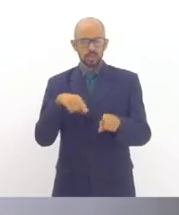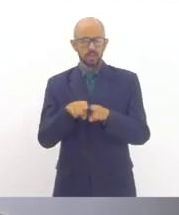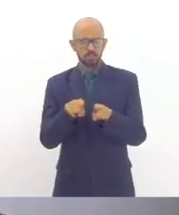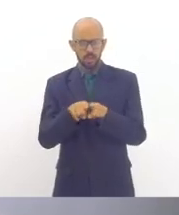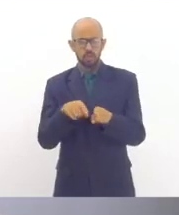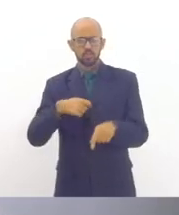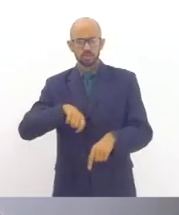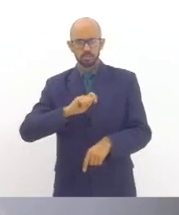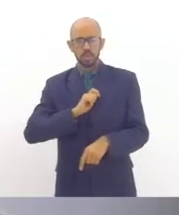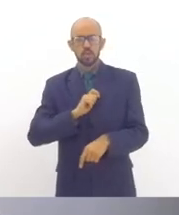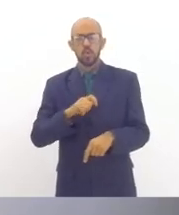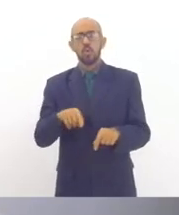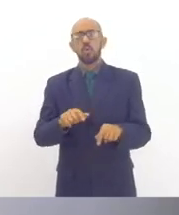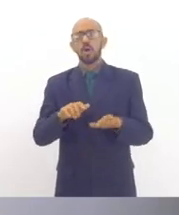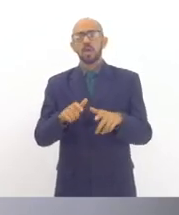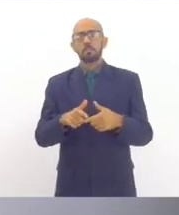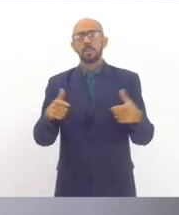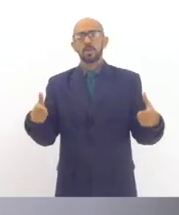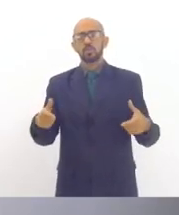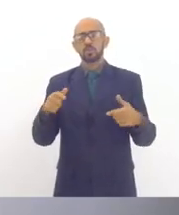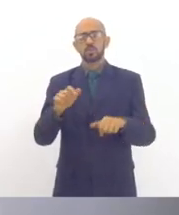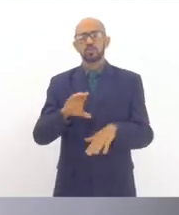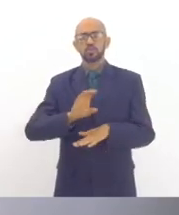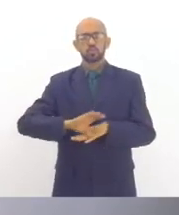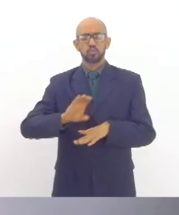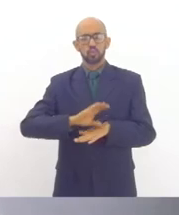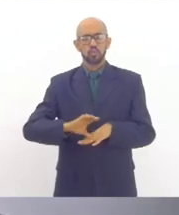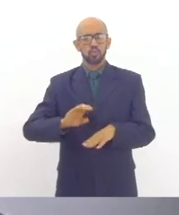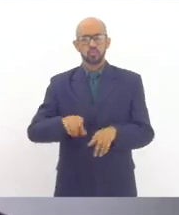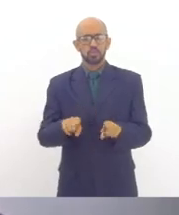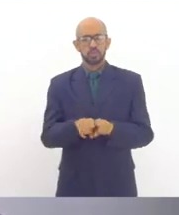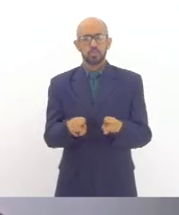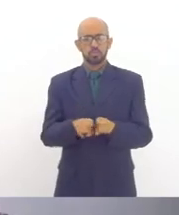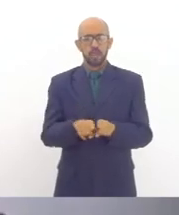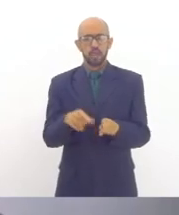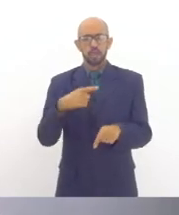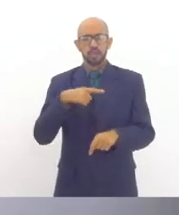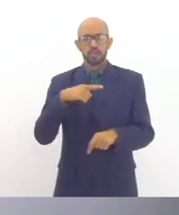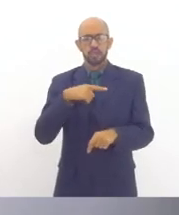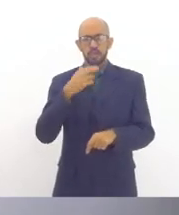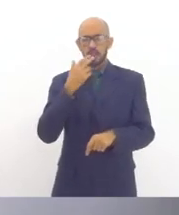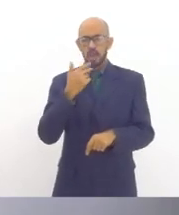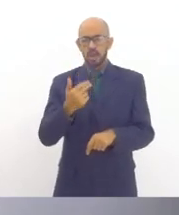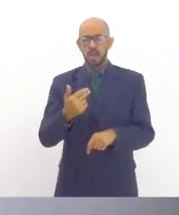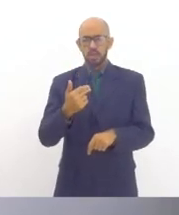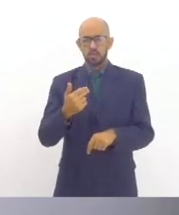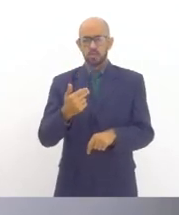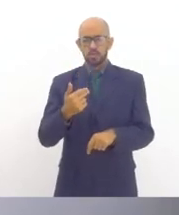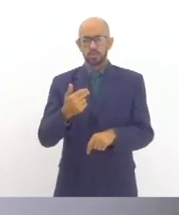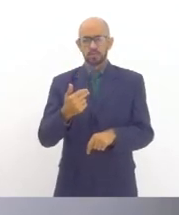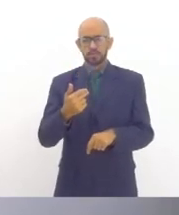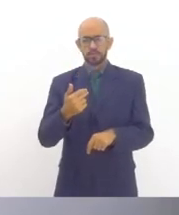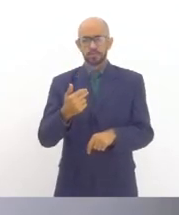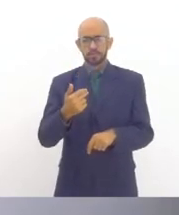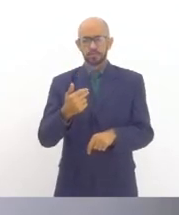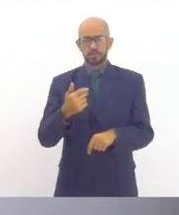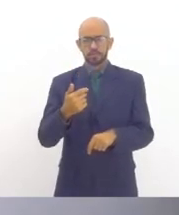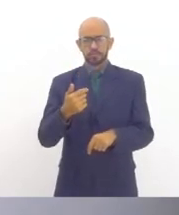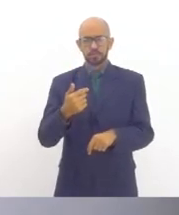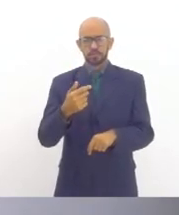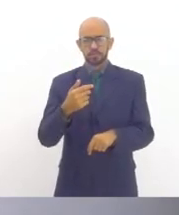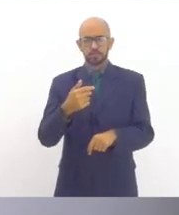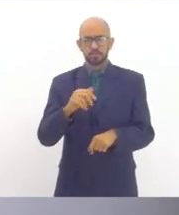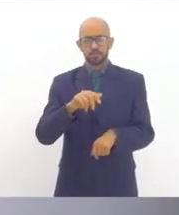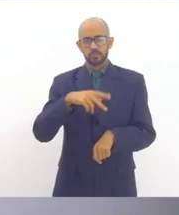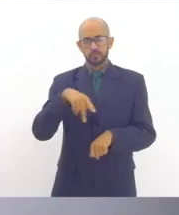aprofundamento. A maioria dos cursos oferta língua estrangeira a partir do segundo e do